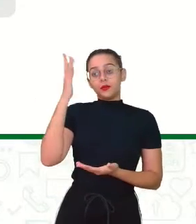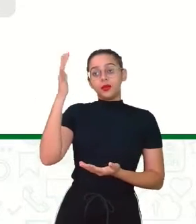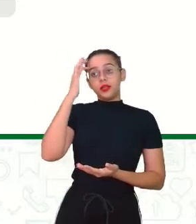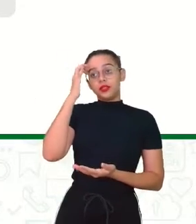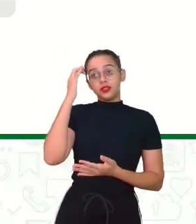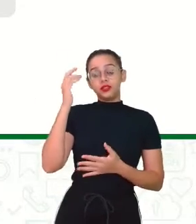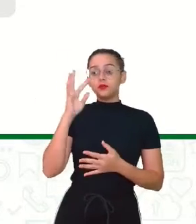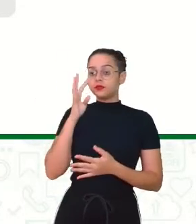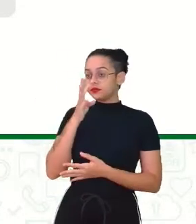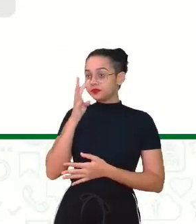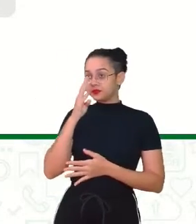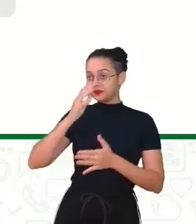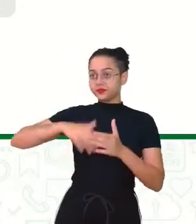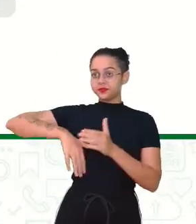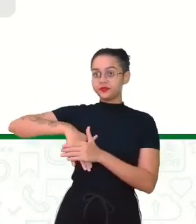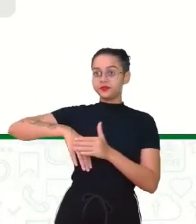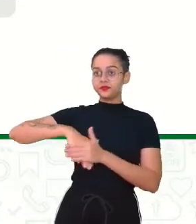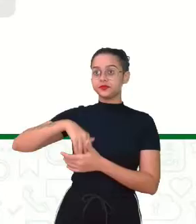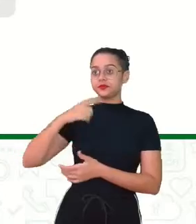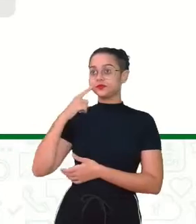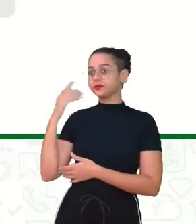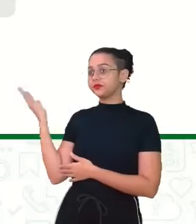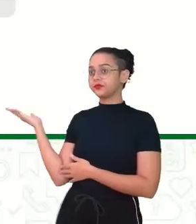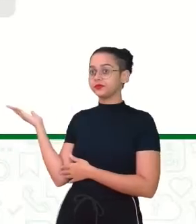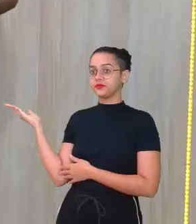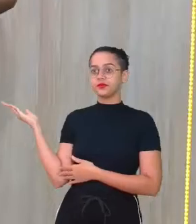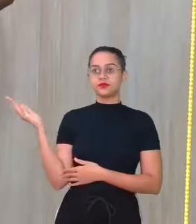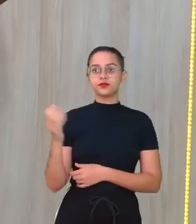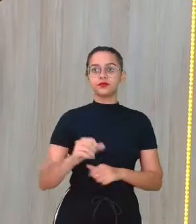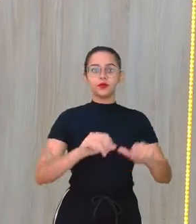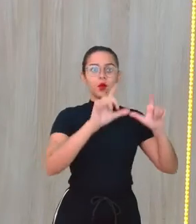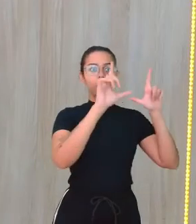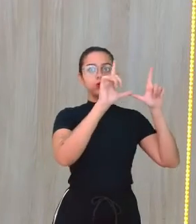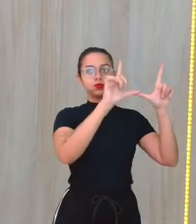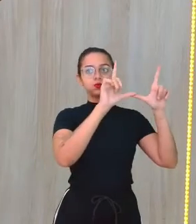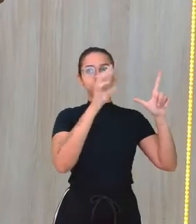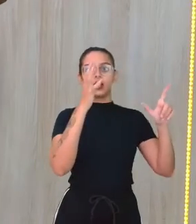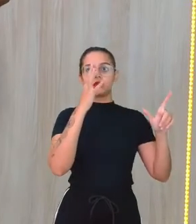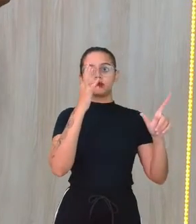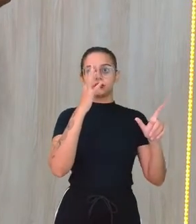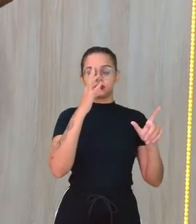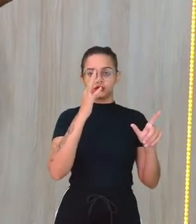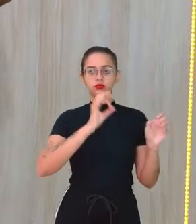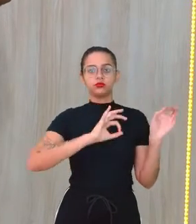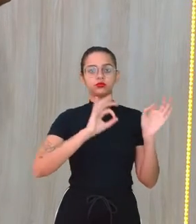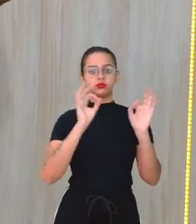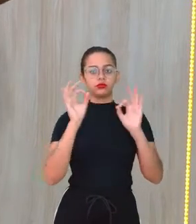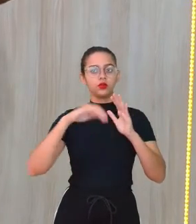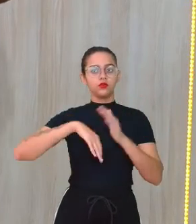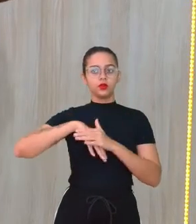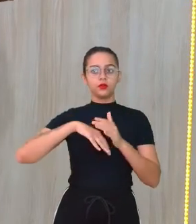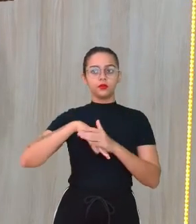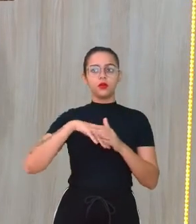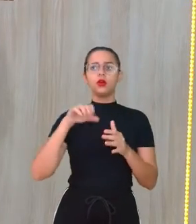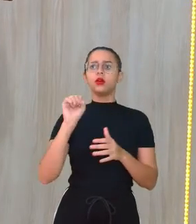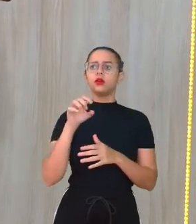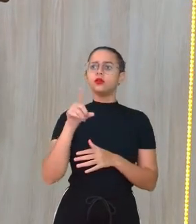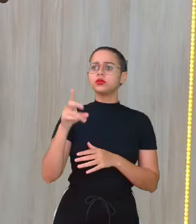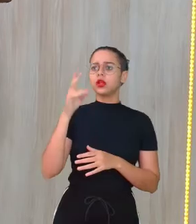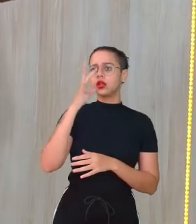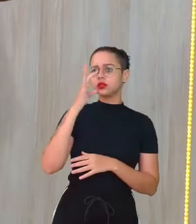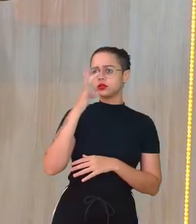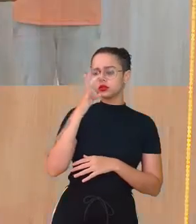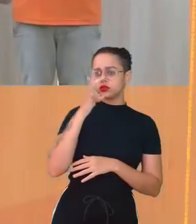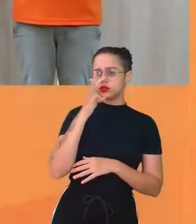jogo de futebol, diria que é aquela imagem maior ali, você está assistindo ao jogo de futebol, e se você estivesse assistindo